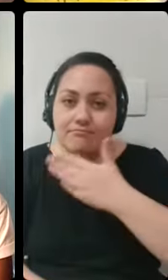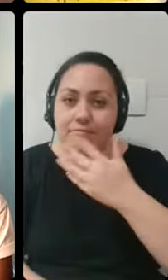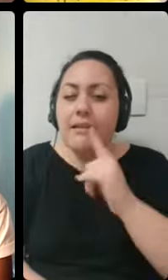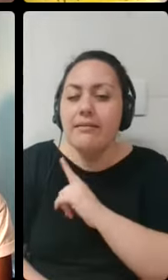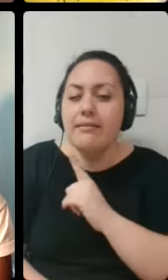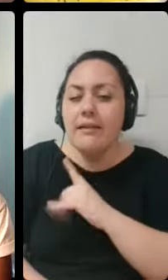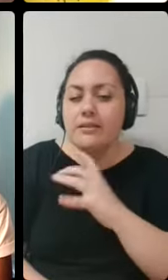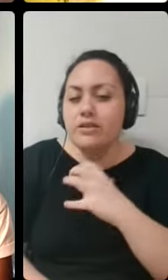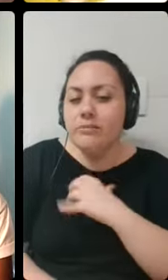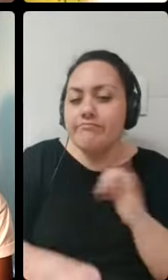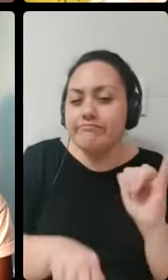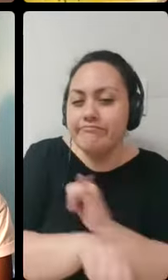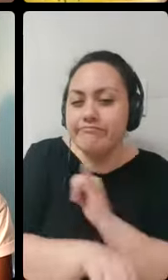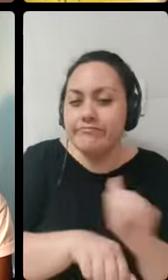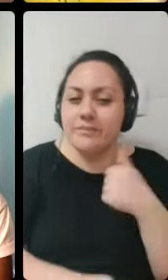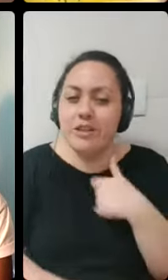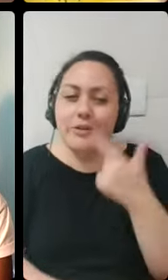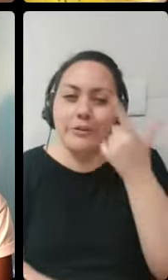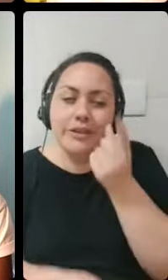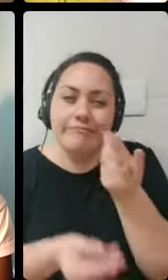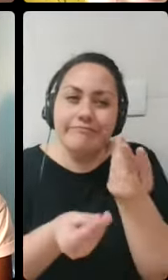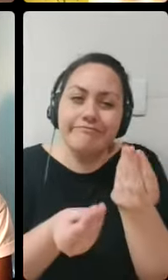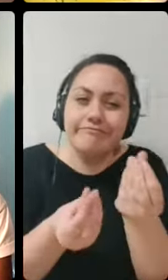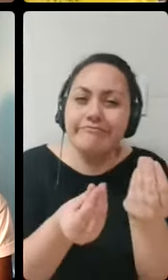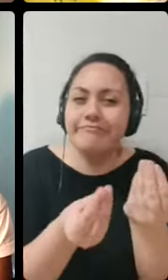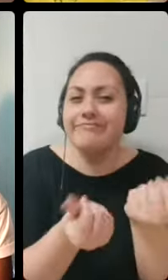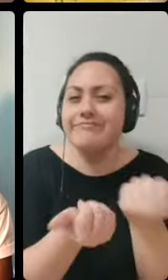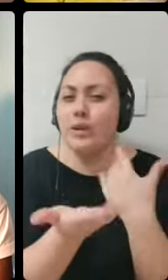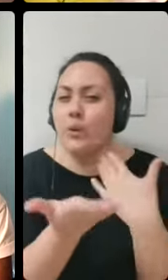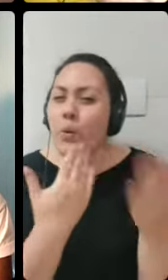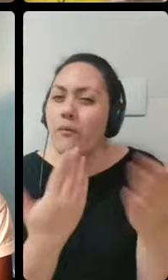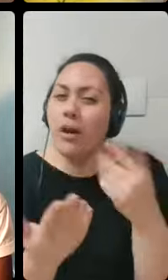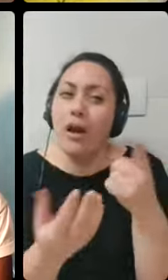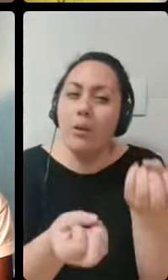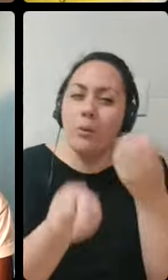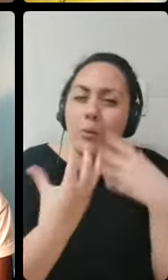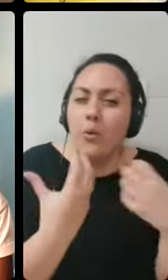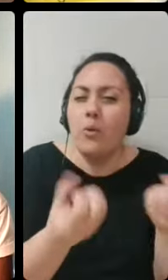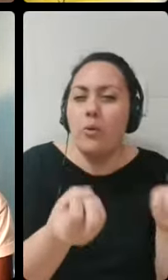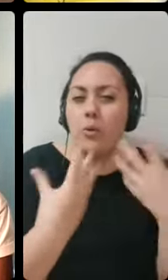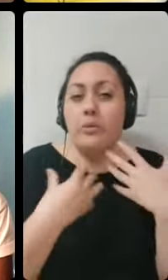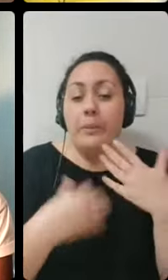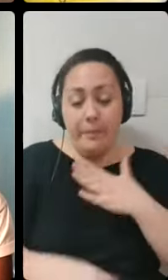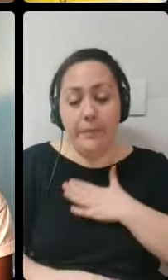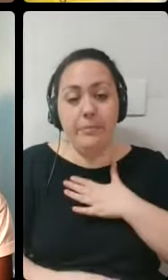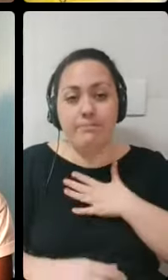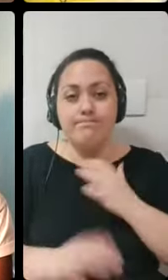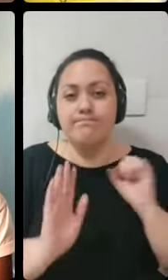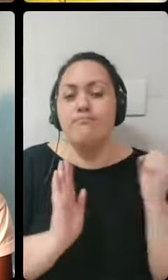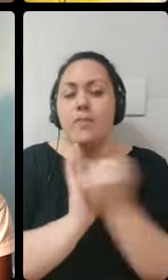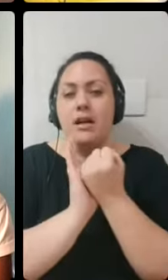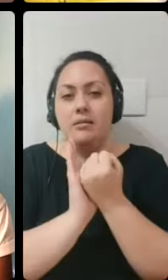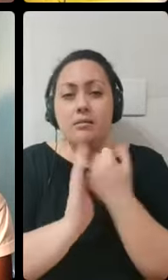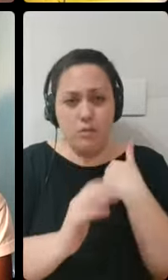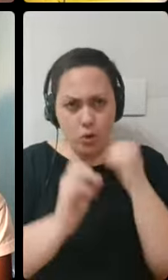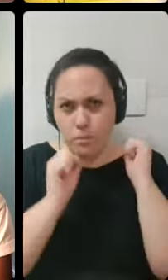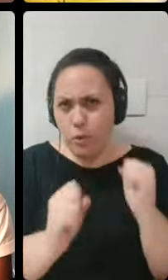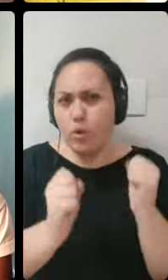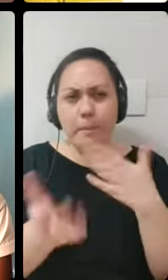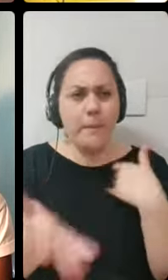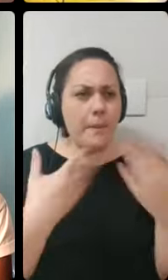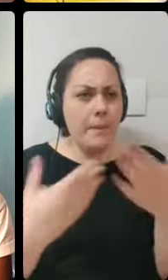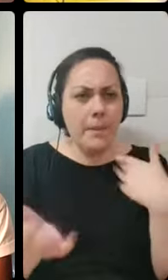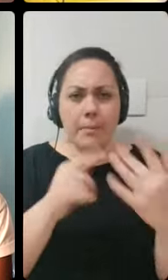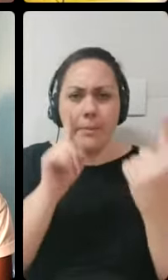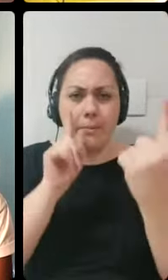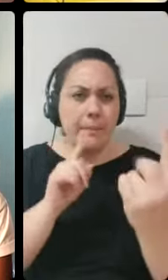abrir contigo. Eu acho que isso ficou muito para mim, assim. Eu posso ver, posso estar falando, posso estar interagindo, mas